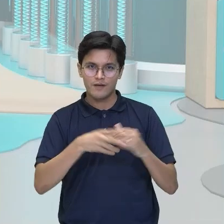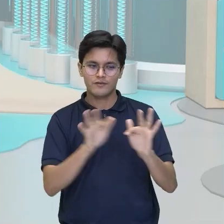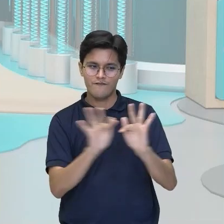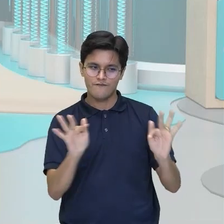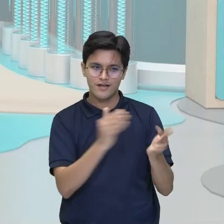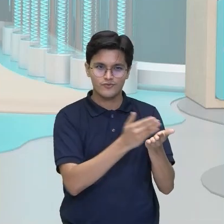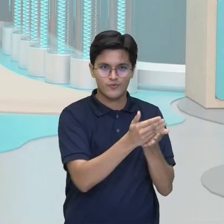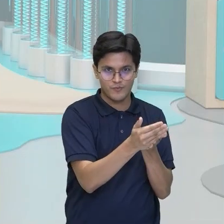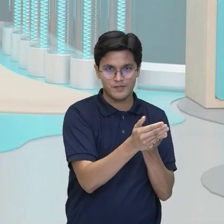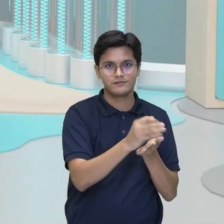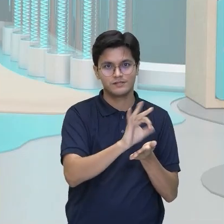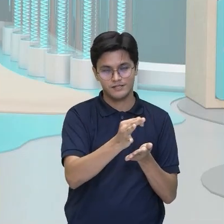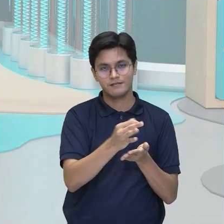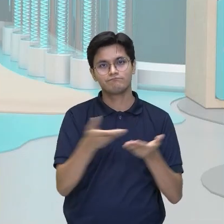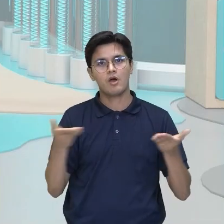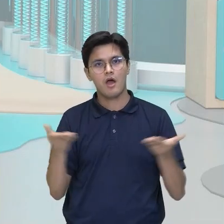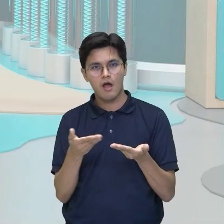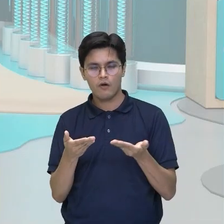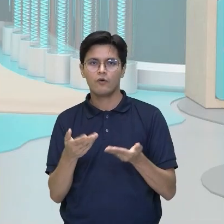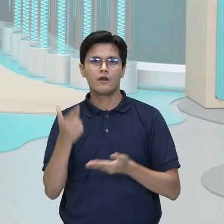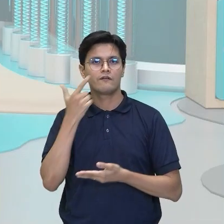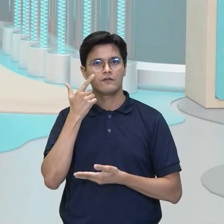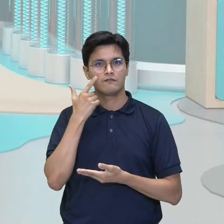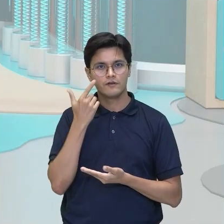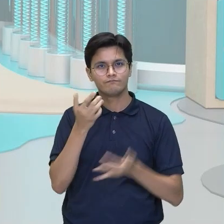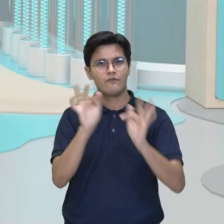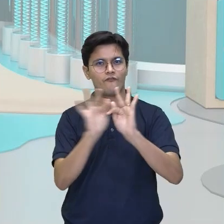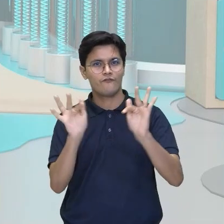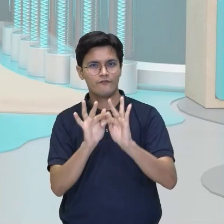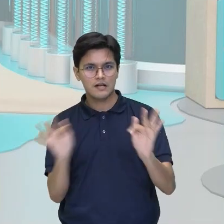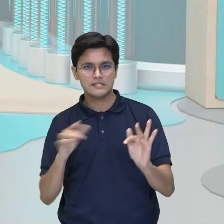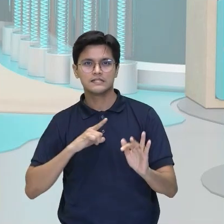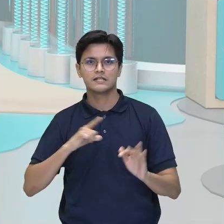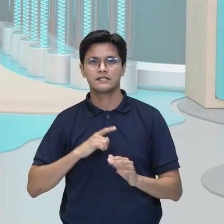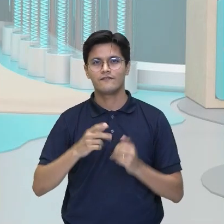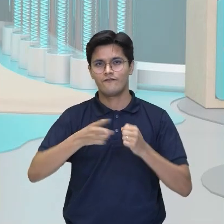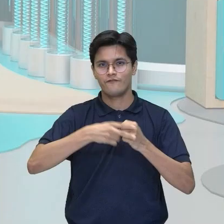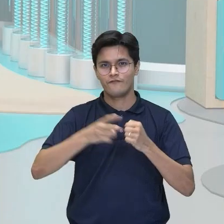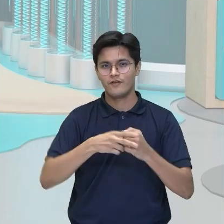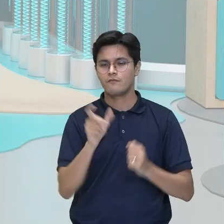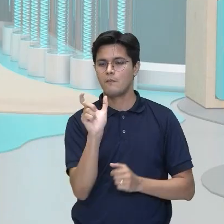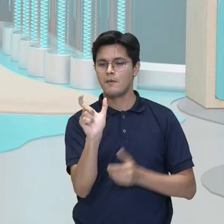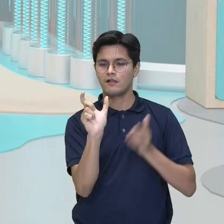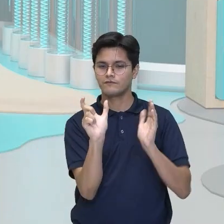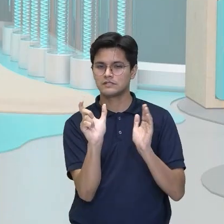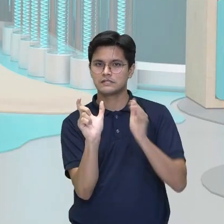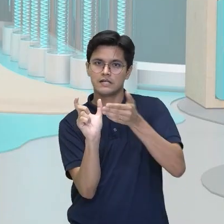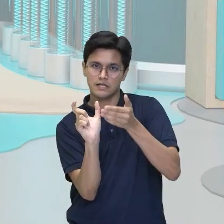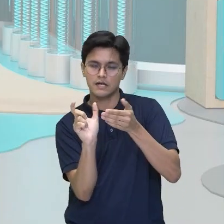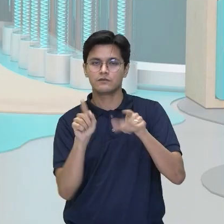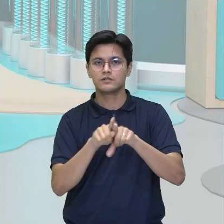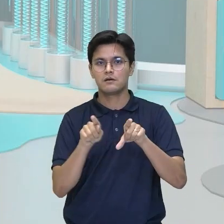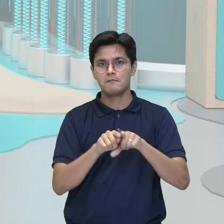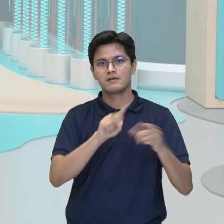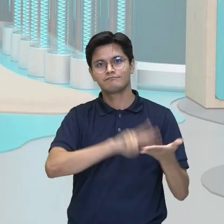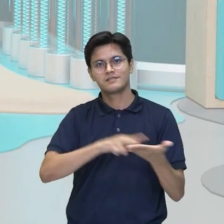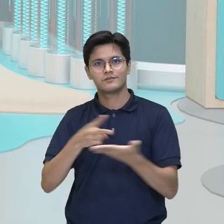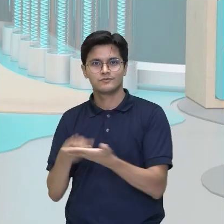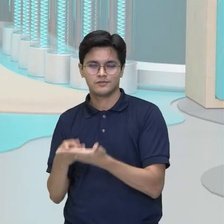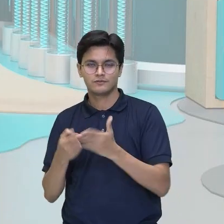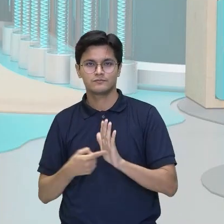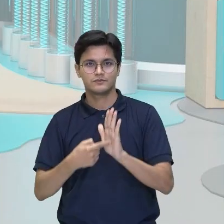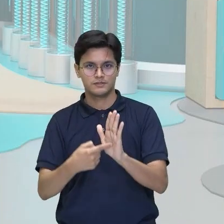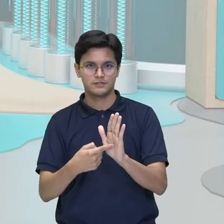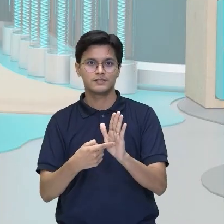bem destacados, com a tradução, tá? Na number one. Make homemade gifts for